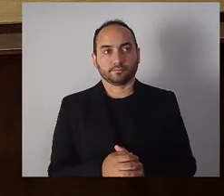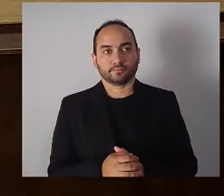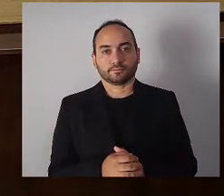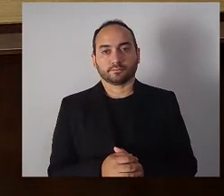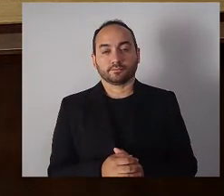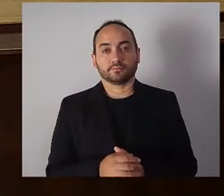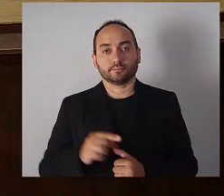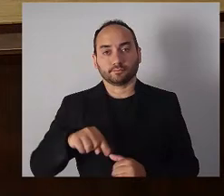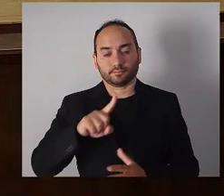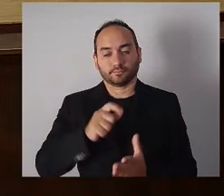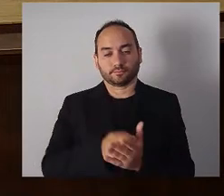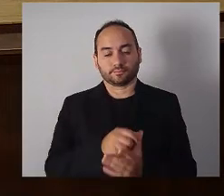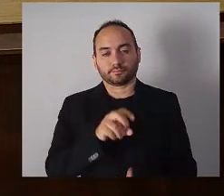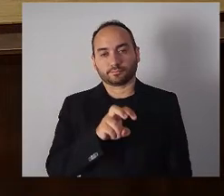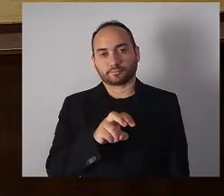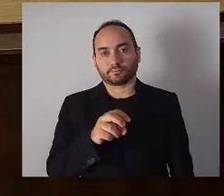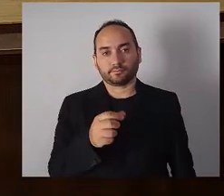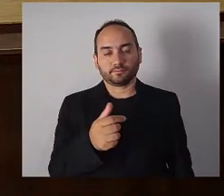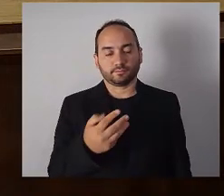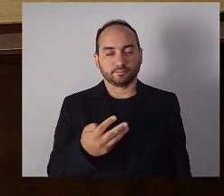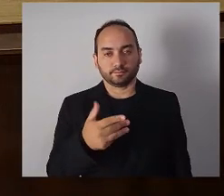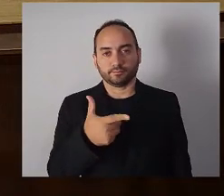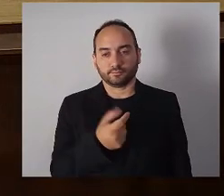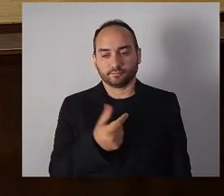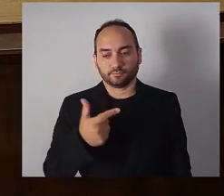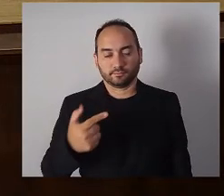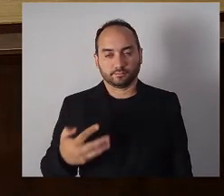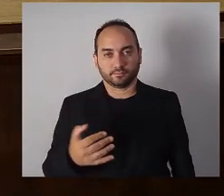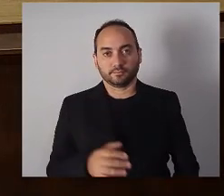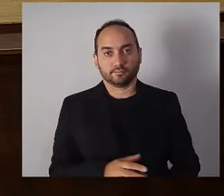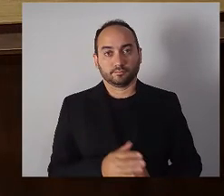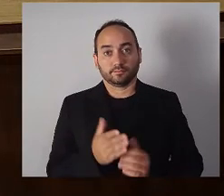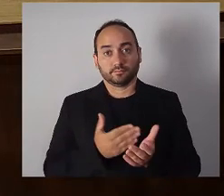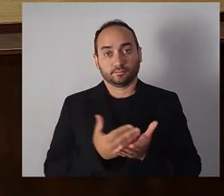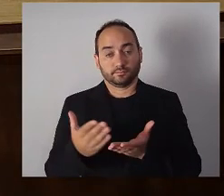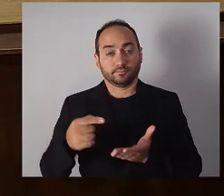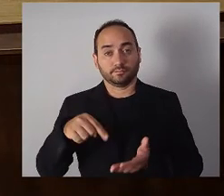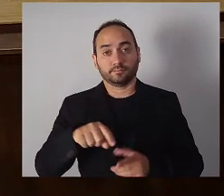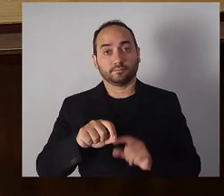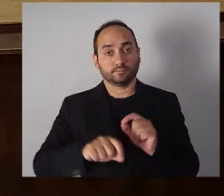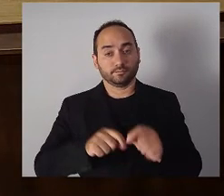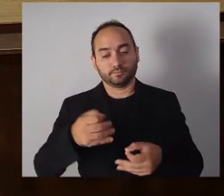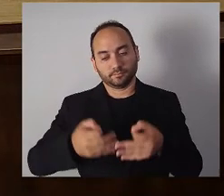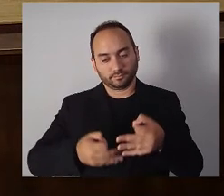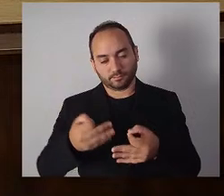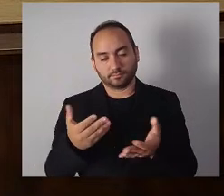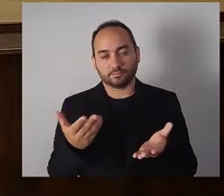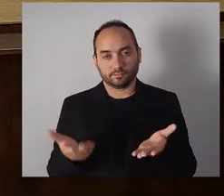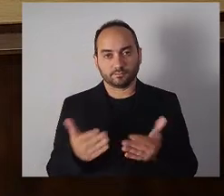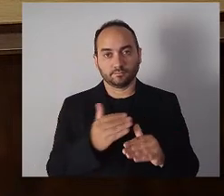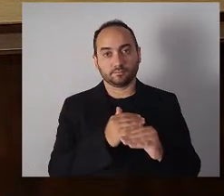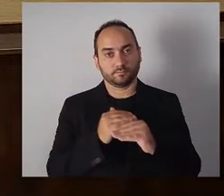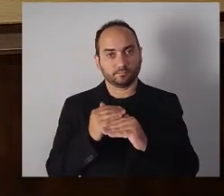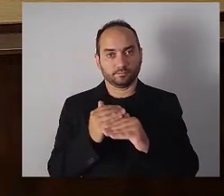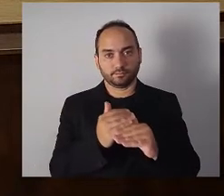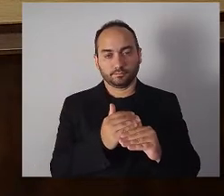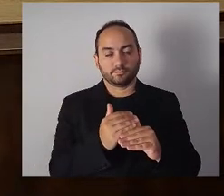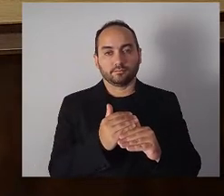em 5 de 3 de 2024. Inicialmente, o tribunal, por